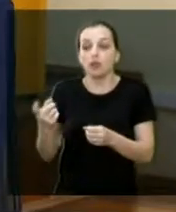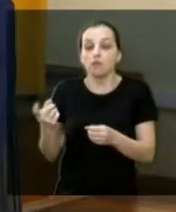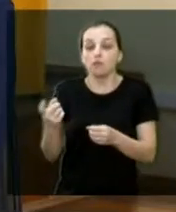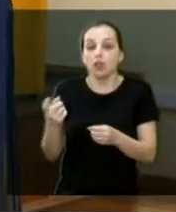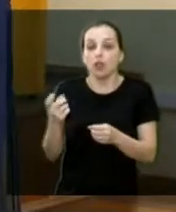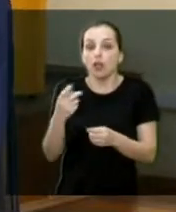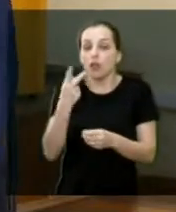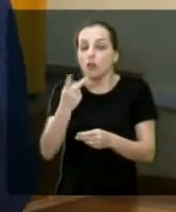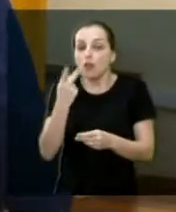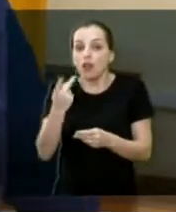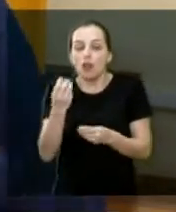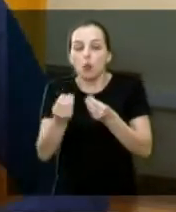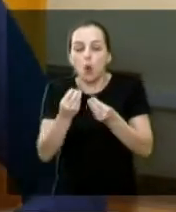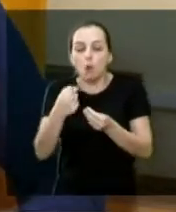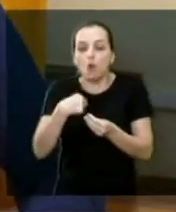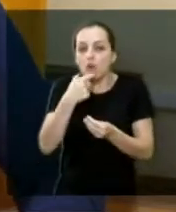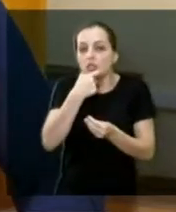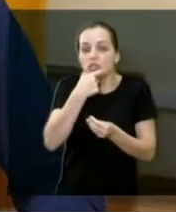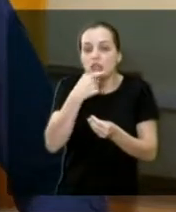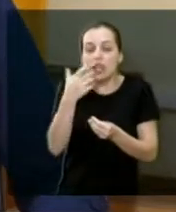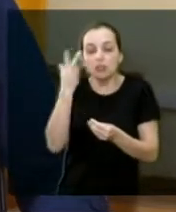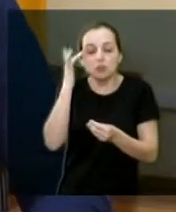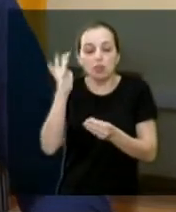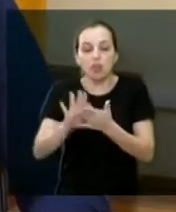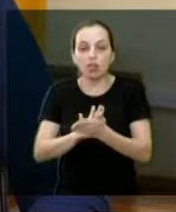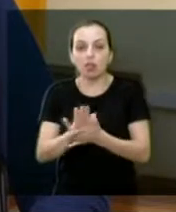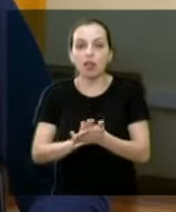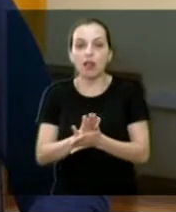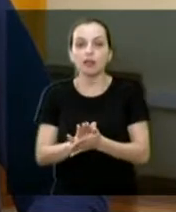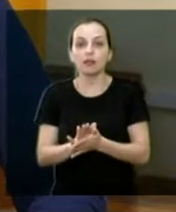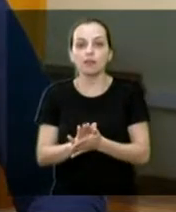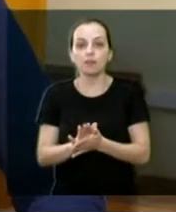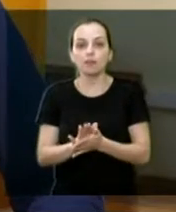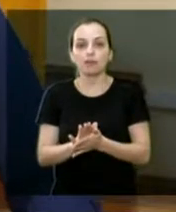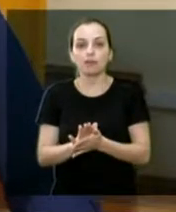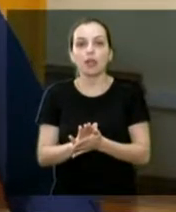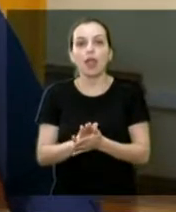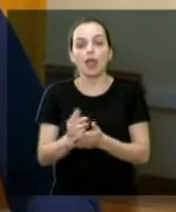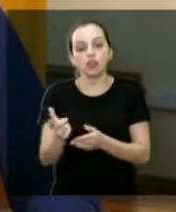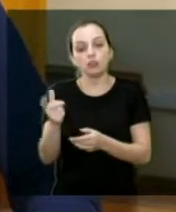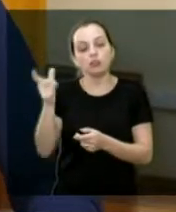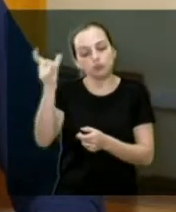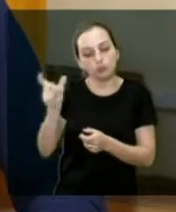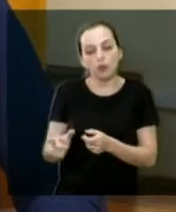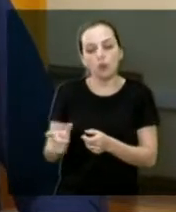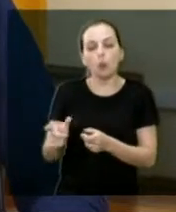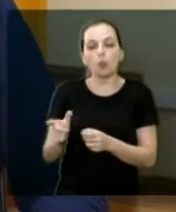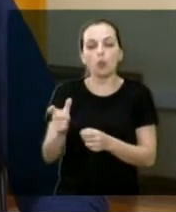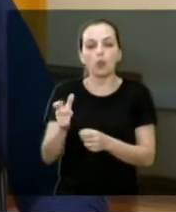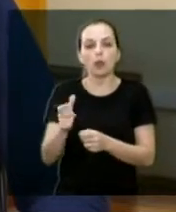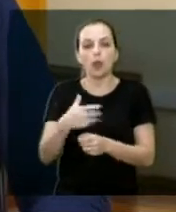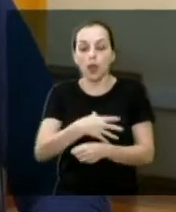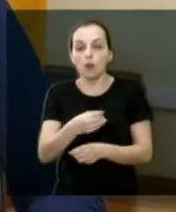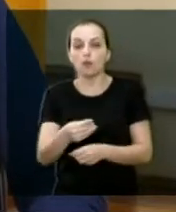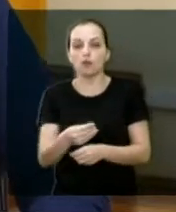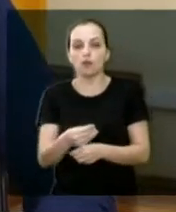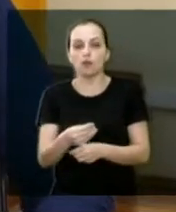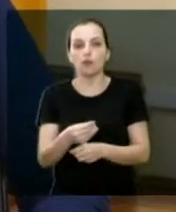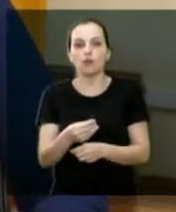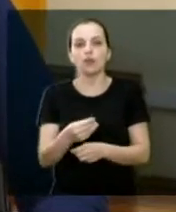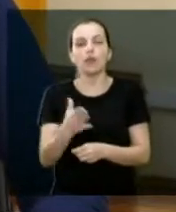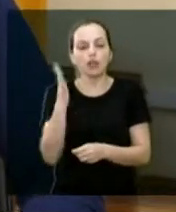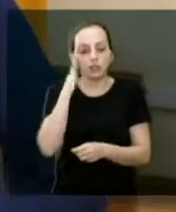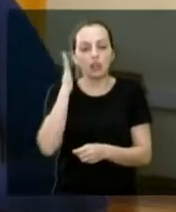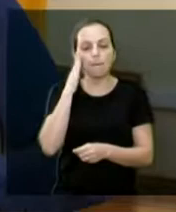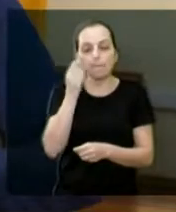falo nada de inglês. Eu esqueci disso. A sorte, se não me engano, era a filha dele, falava muito bem inglês. Foi lá telefonar, ela morava ali perto,